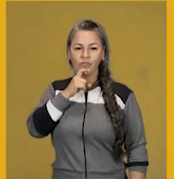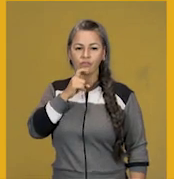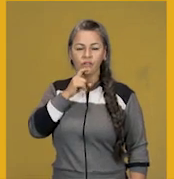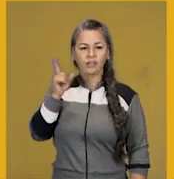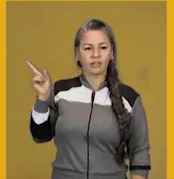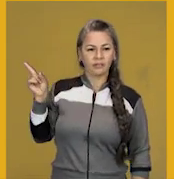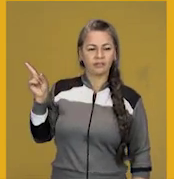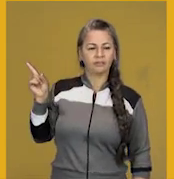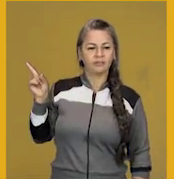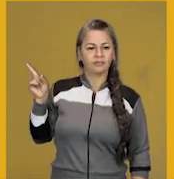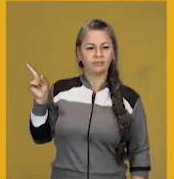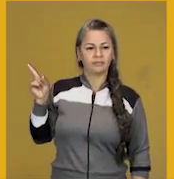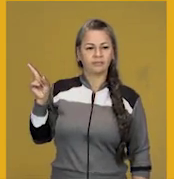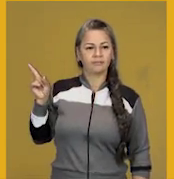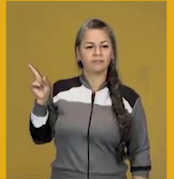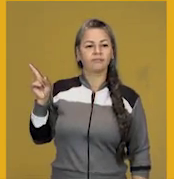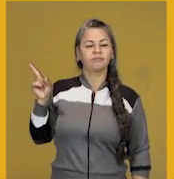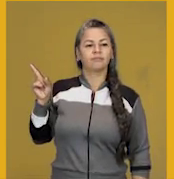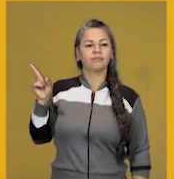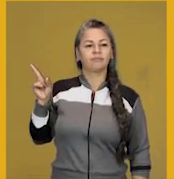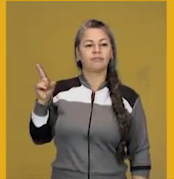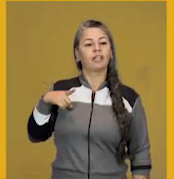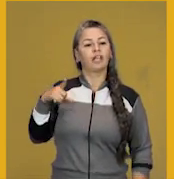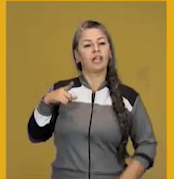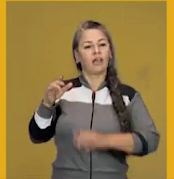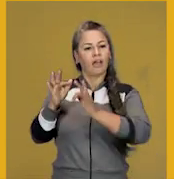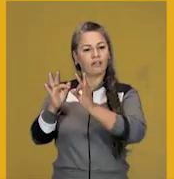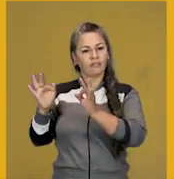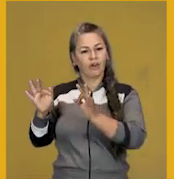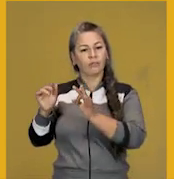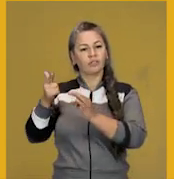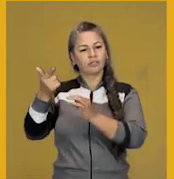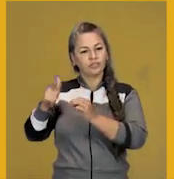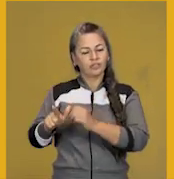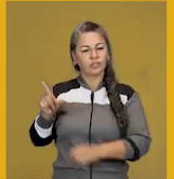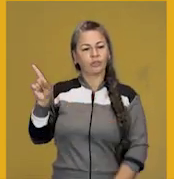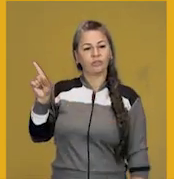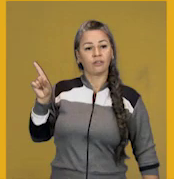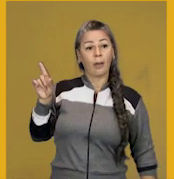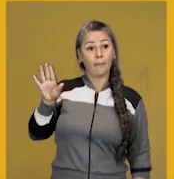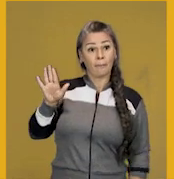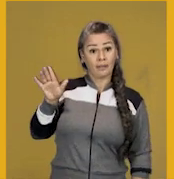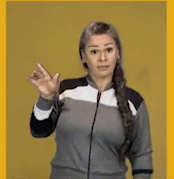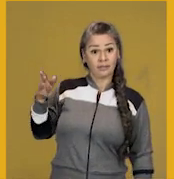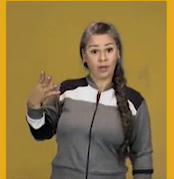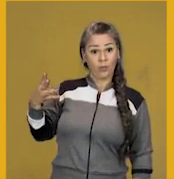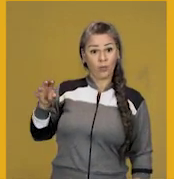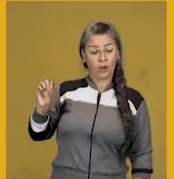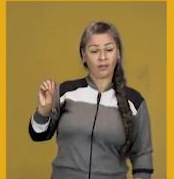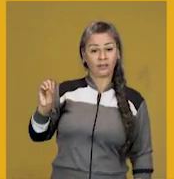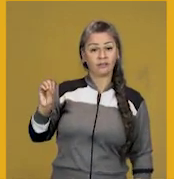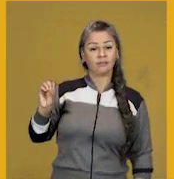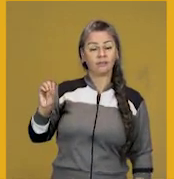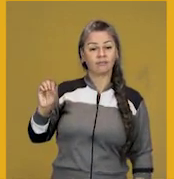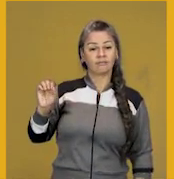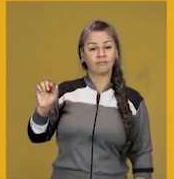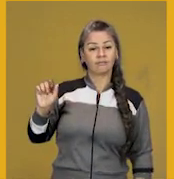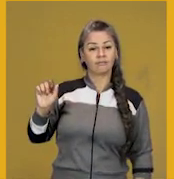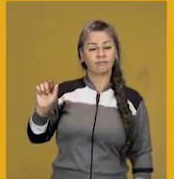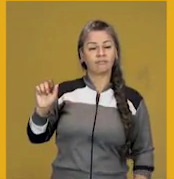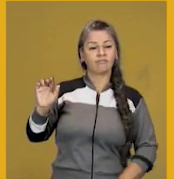água. E novamente a mesma resolução do ΔT, só que aqui em vez de ter 10 graus Celsius, eu tenho 40,